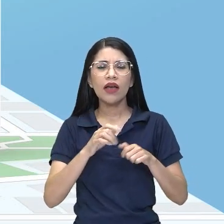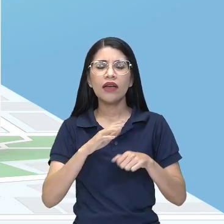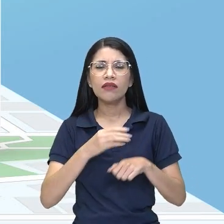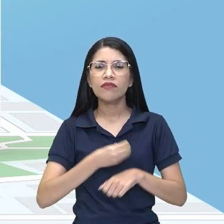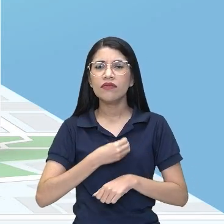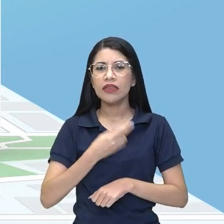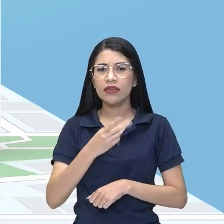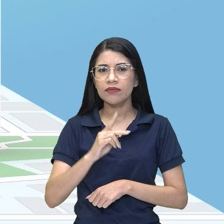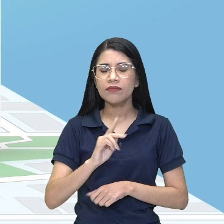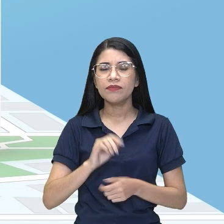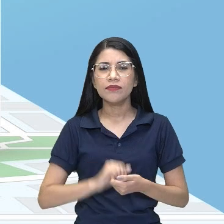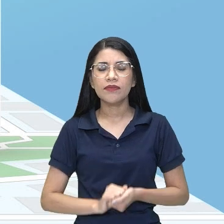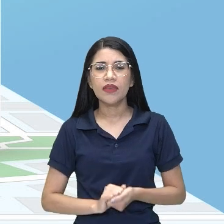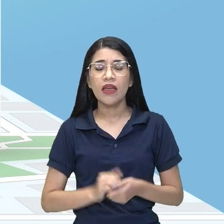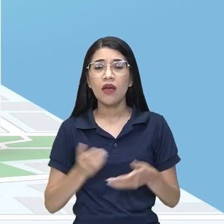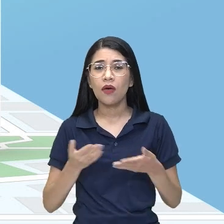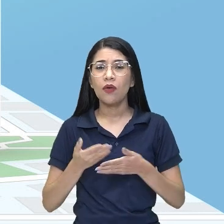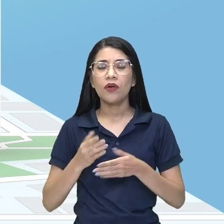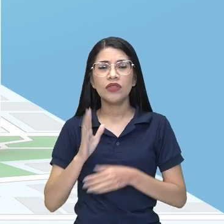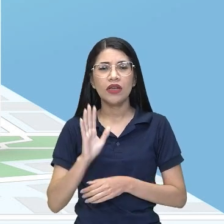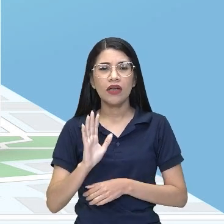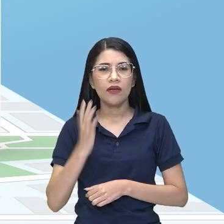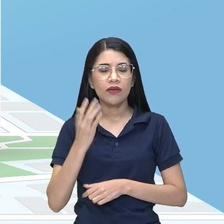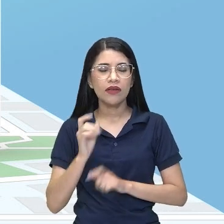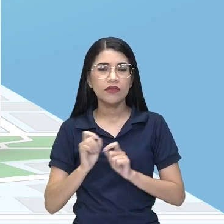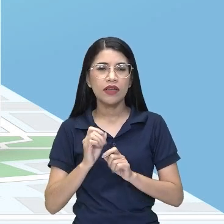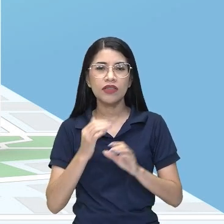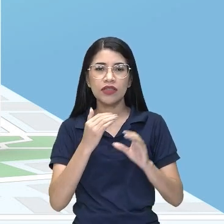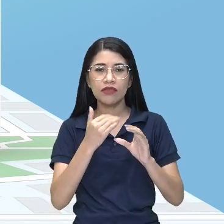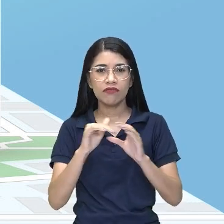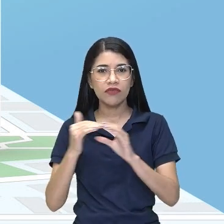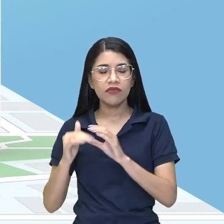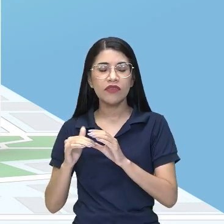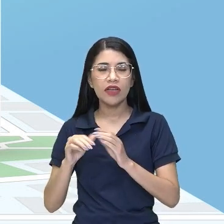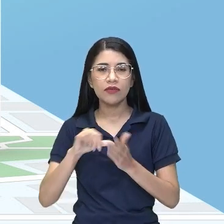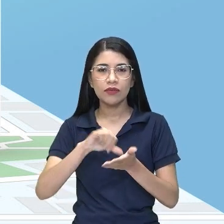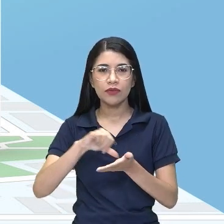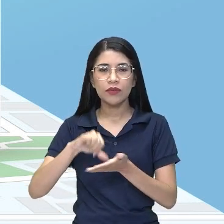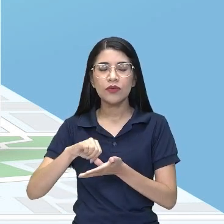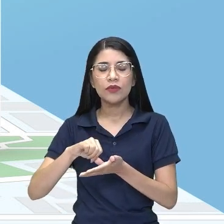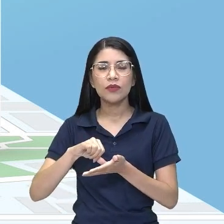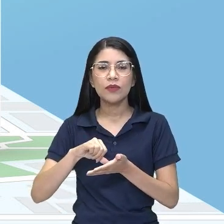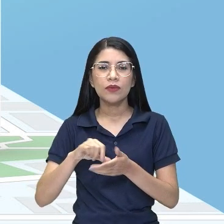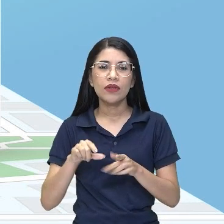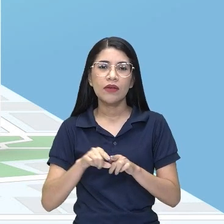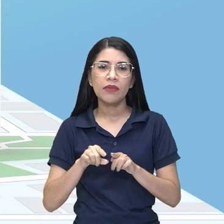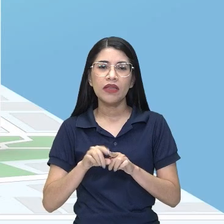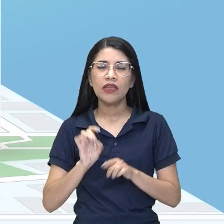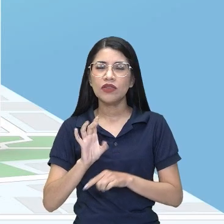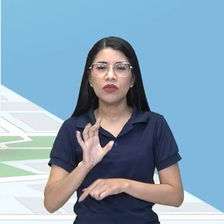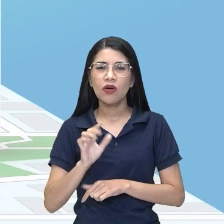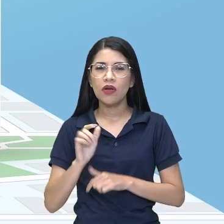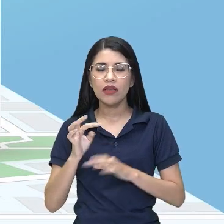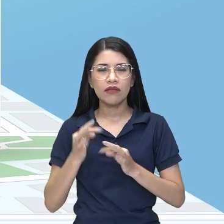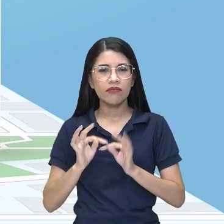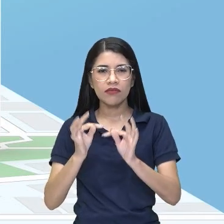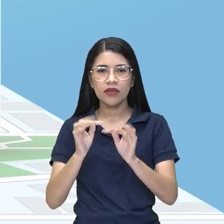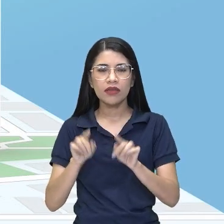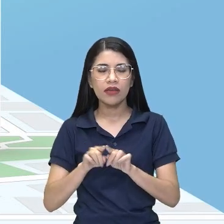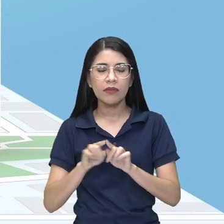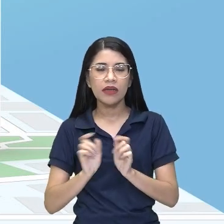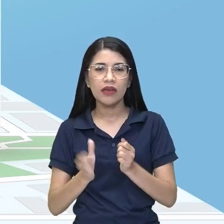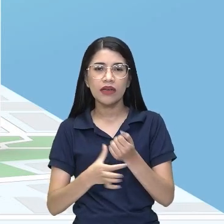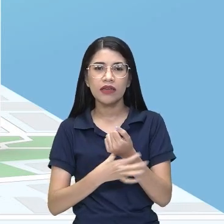em dia, enviar a localização, usar o localizador, GPS, não é só mais uma questão de eixo tecnológico, não, garante a nossa